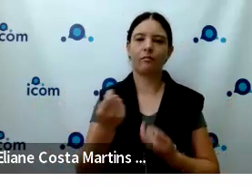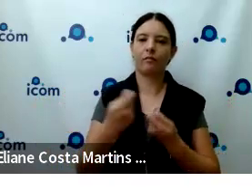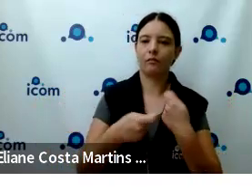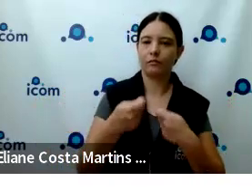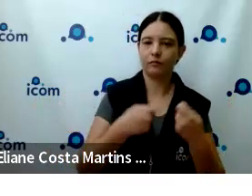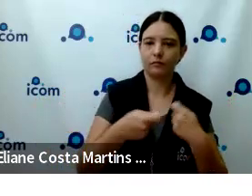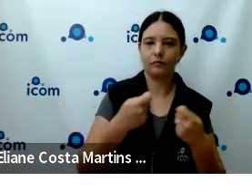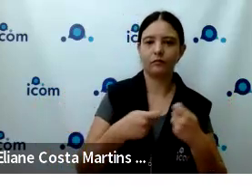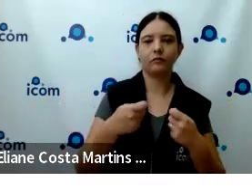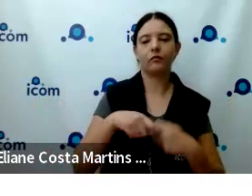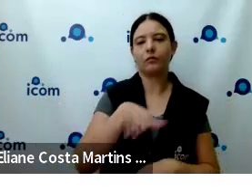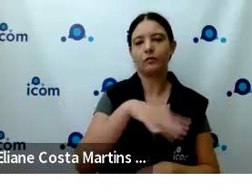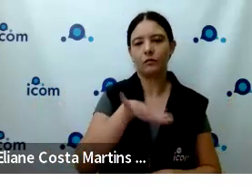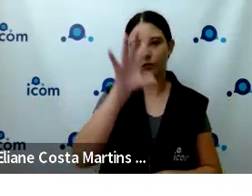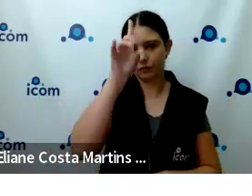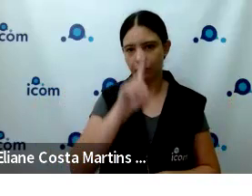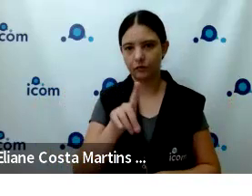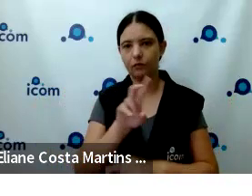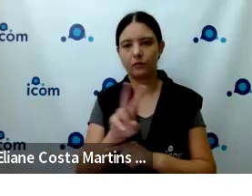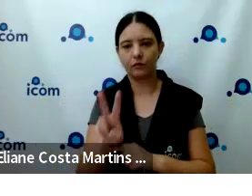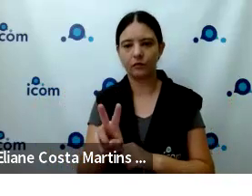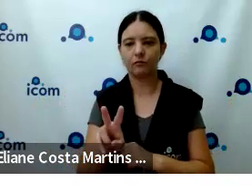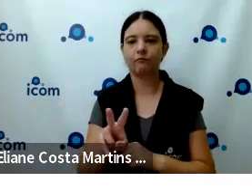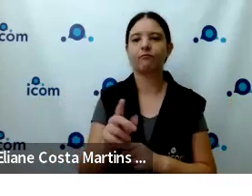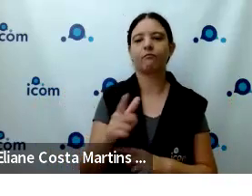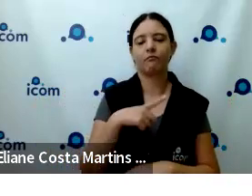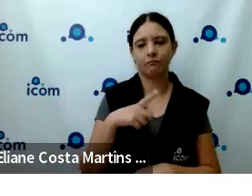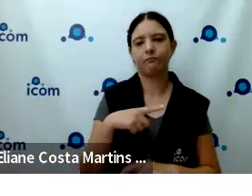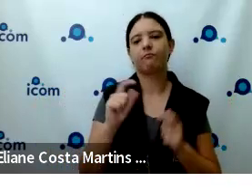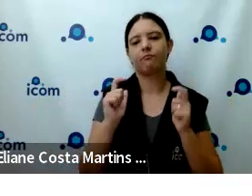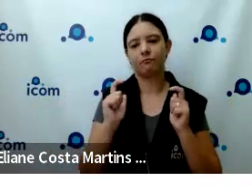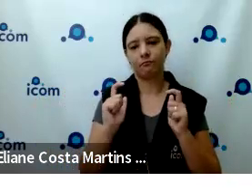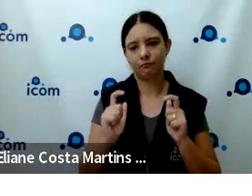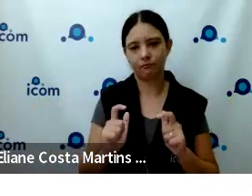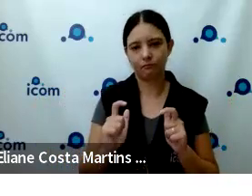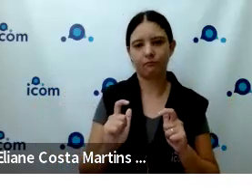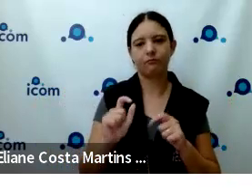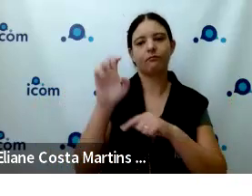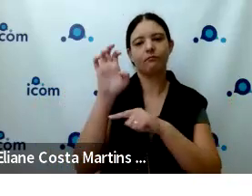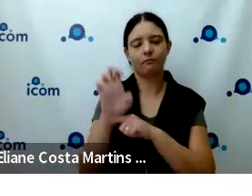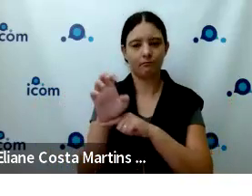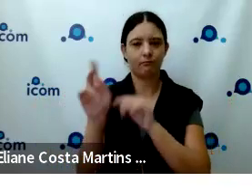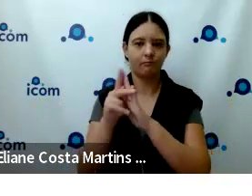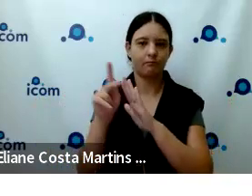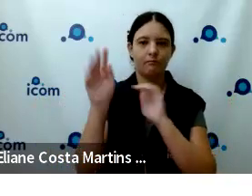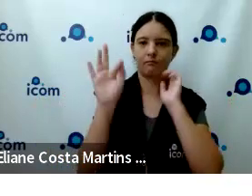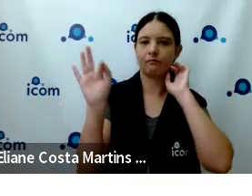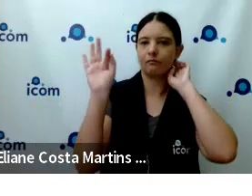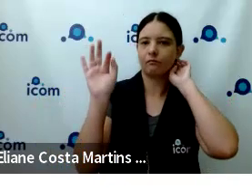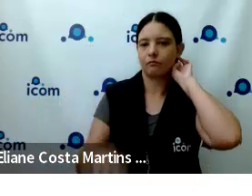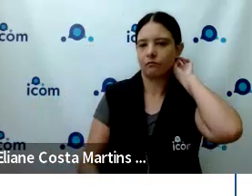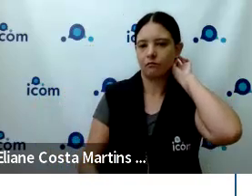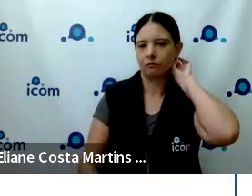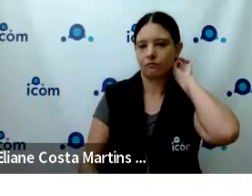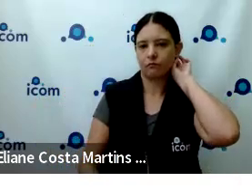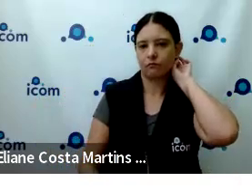no setor do direito fiscal tem lugar a nível dos Estados Federados.